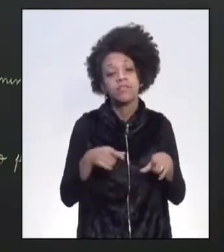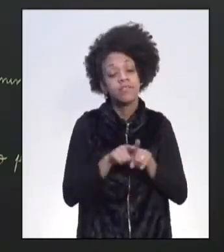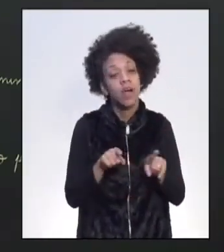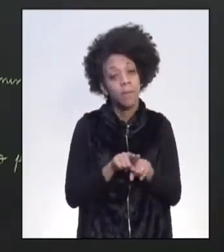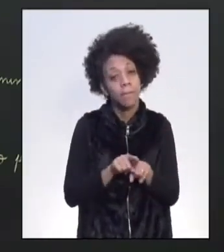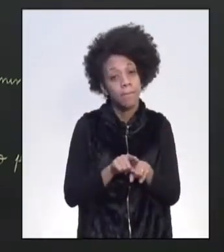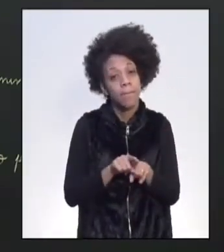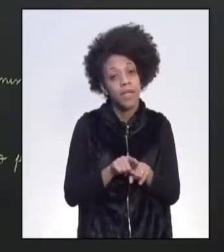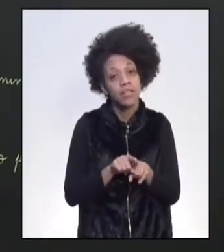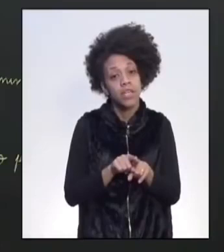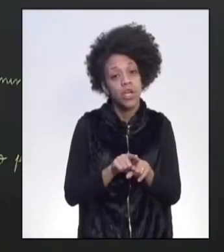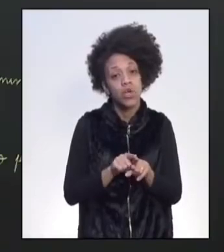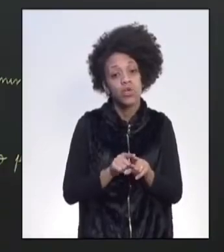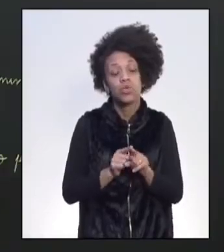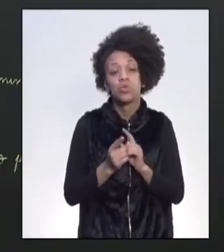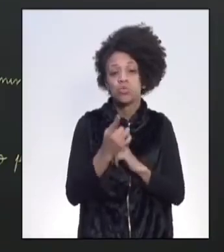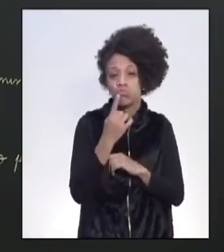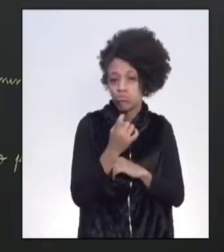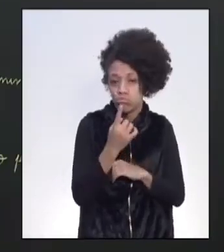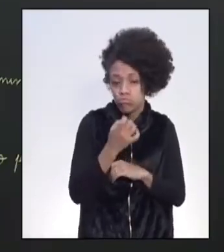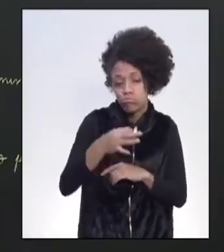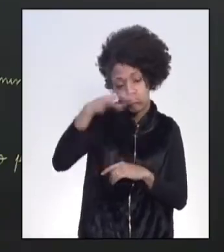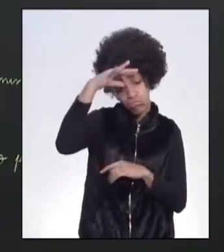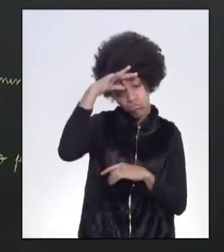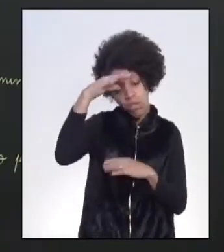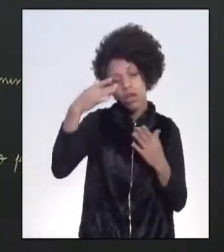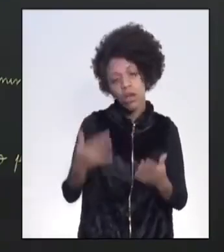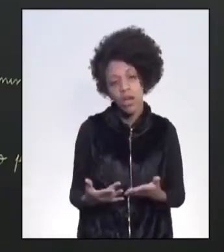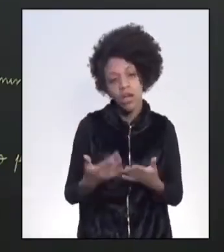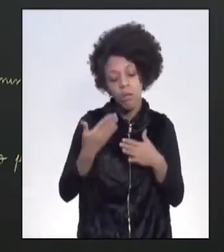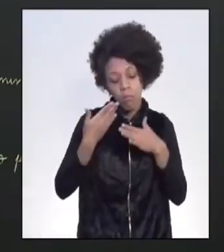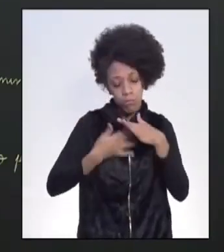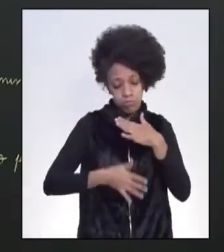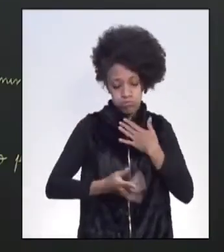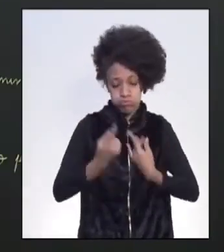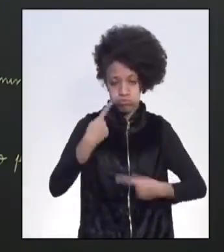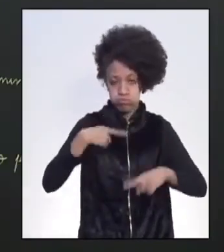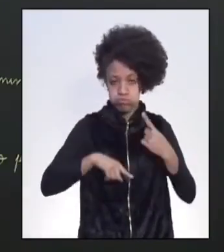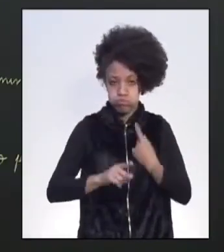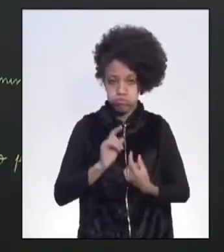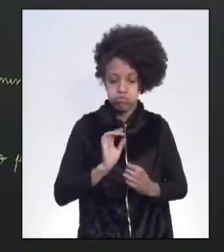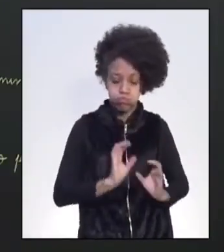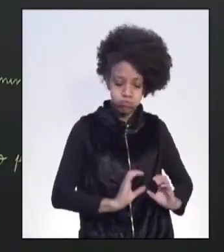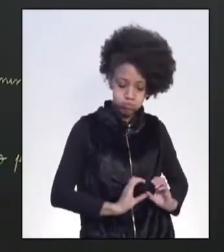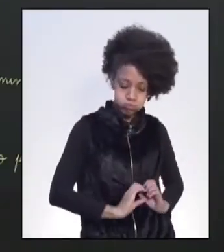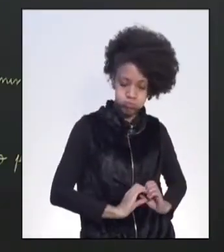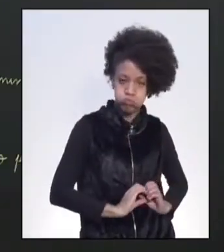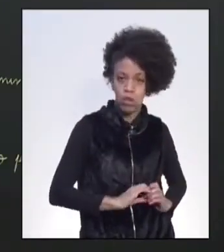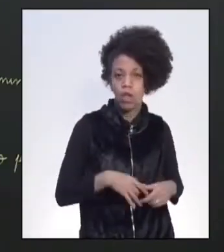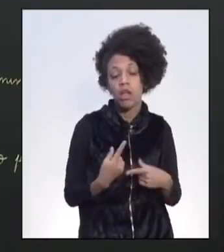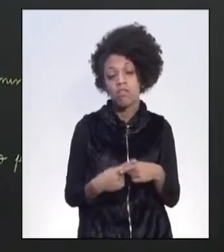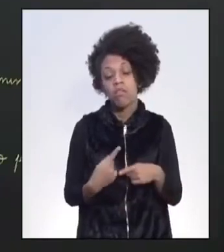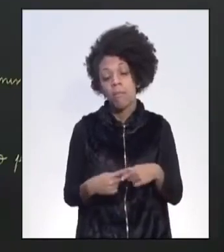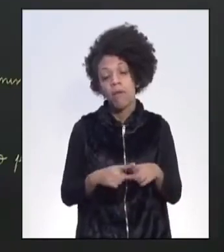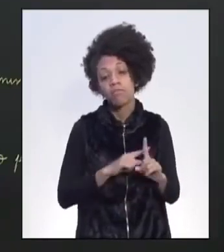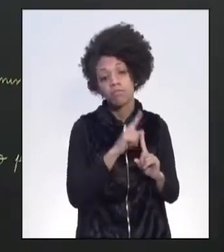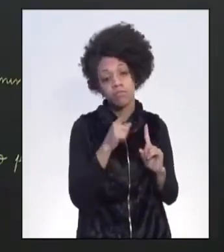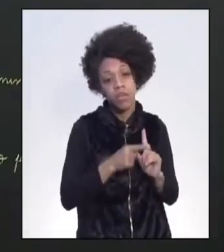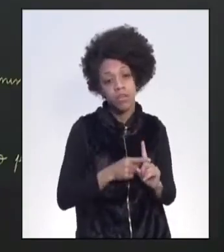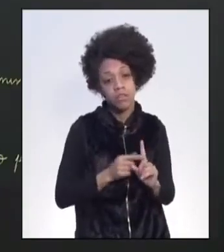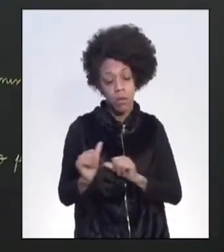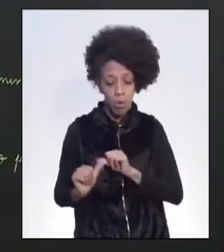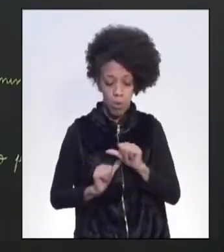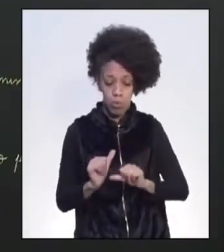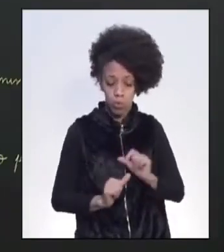atuar no ciclo menstrual, na formação, na produção do óvulo e, no caso de uma gestação, na manutenção